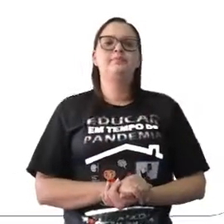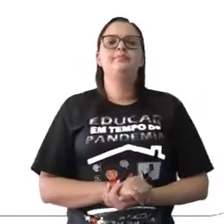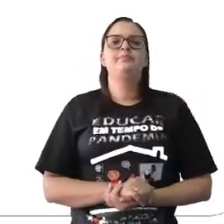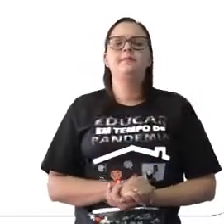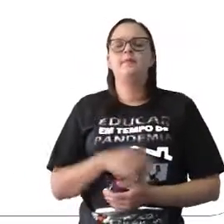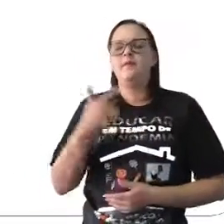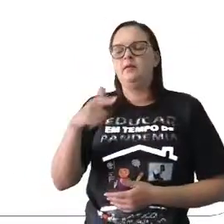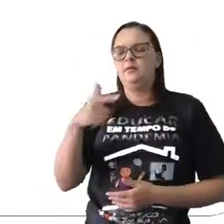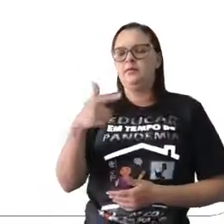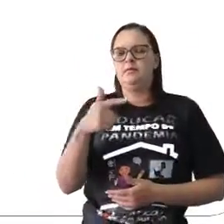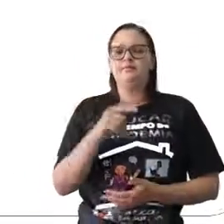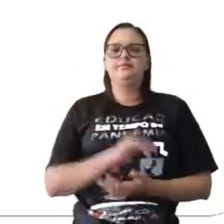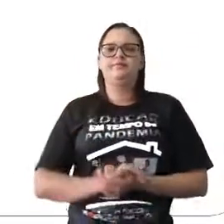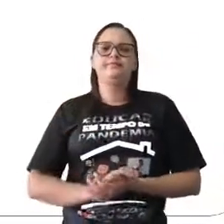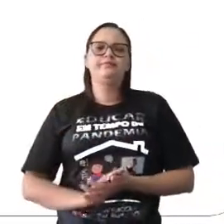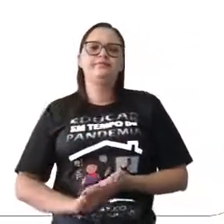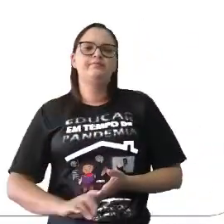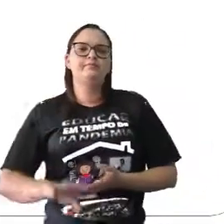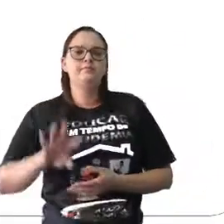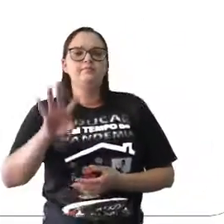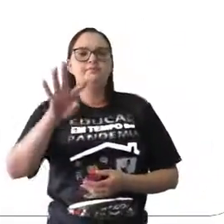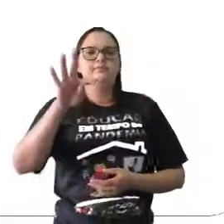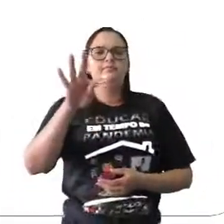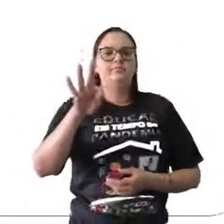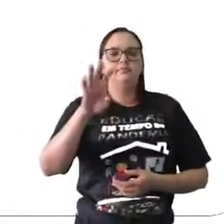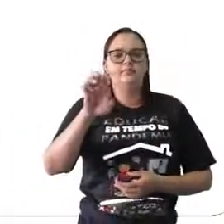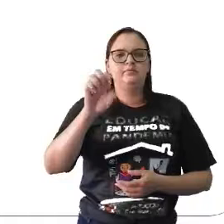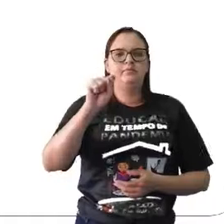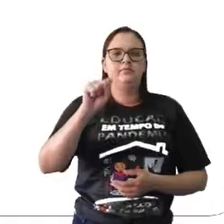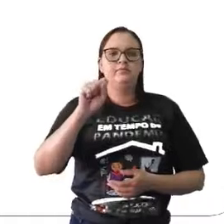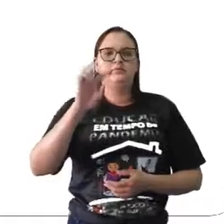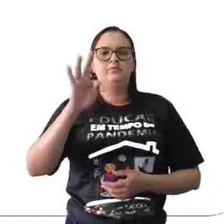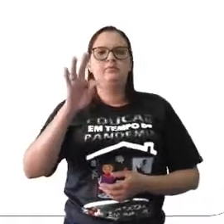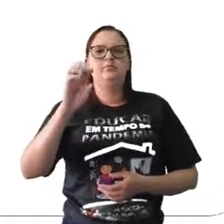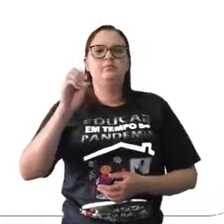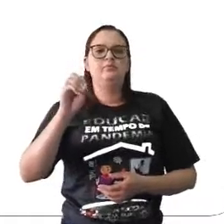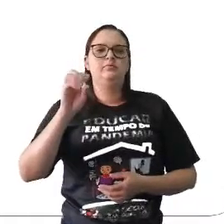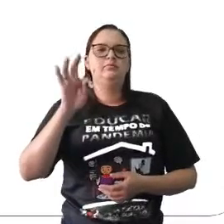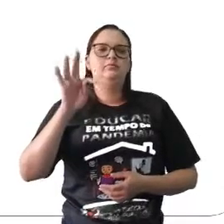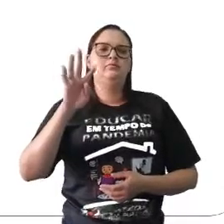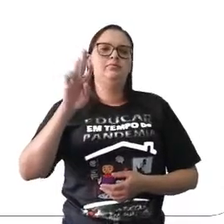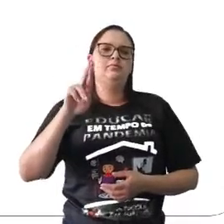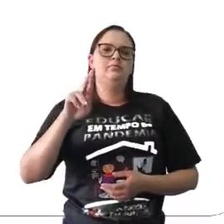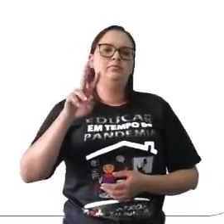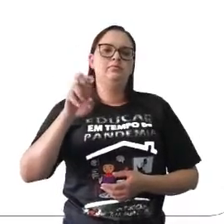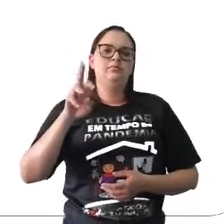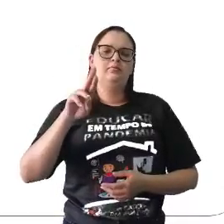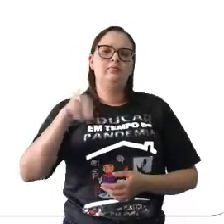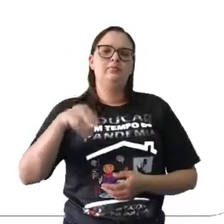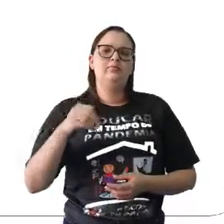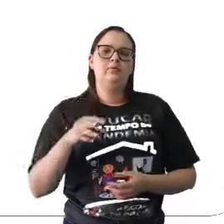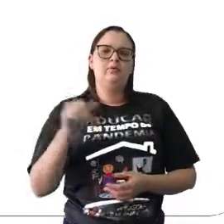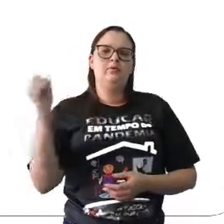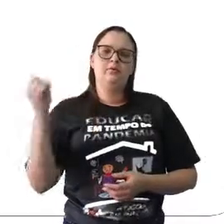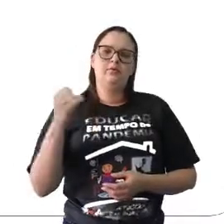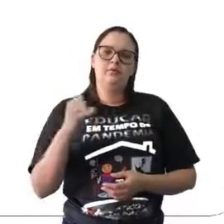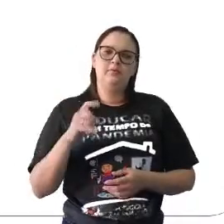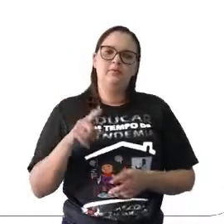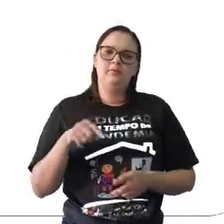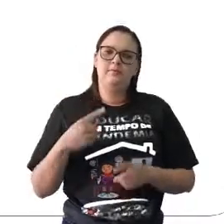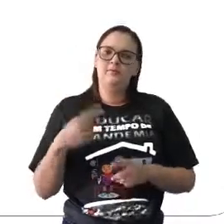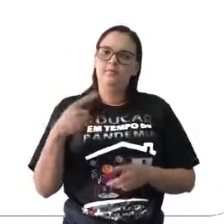O segundo nós temos, a testosterona é o principal hormônio sexual masculino, sendo responsável pelo